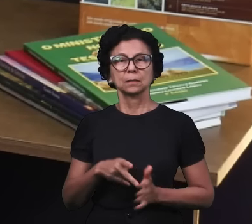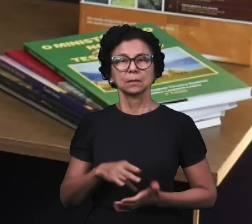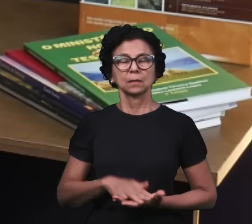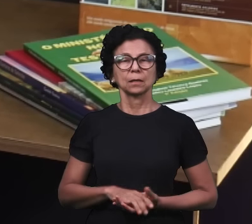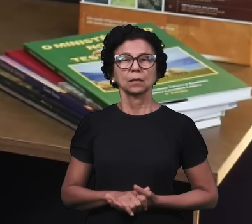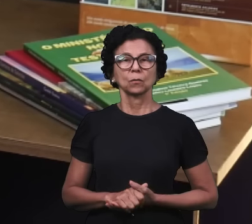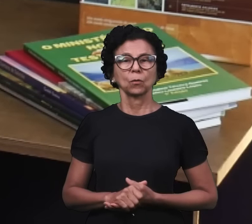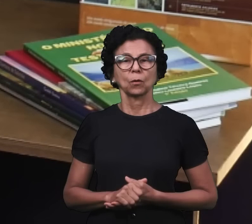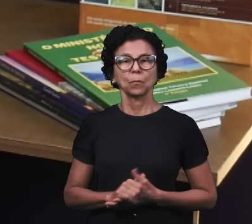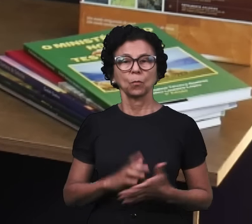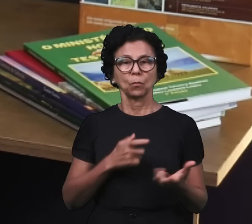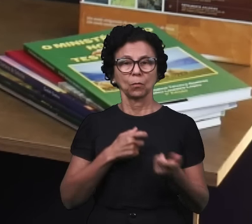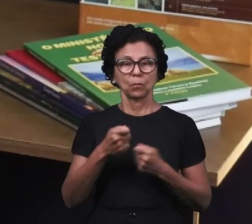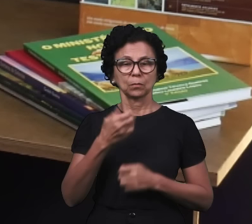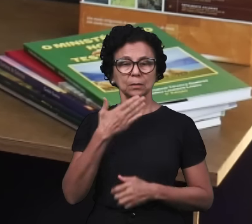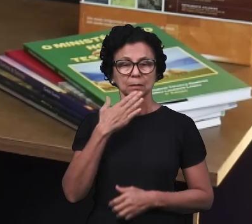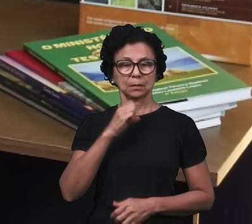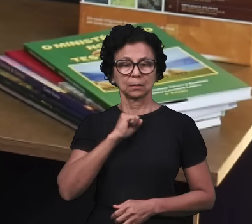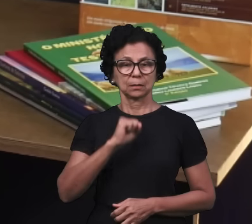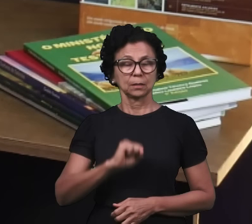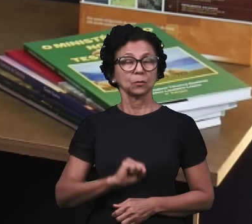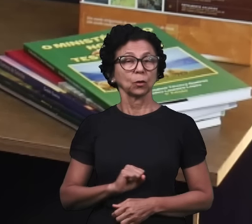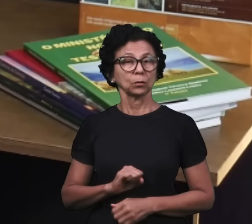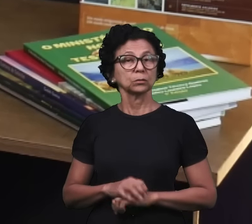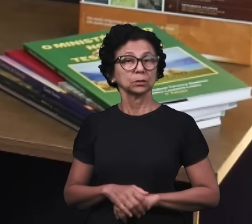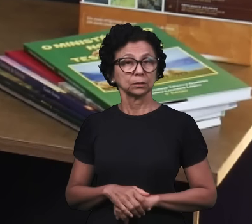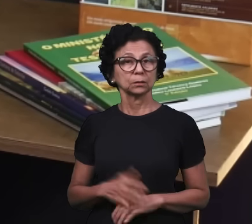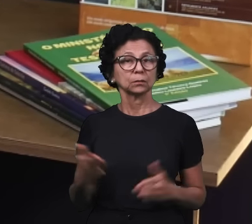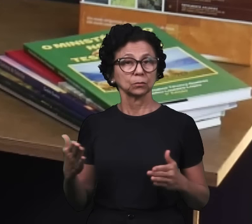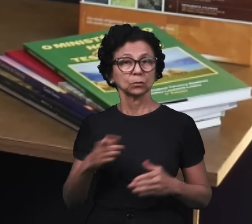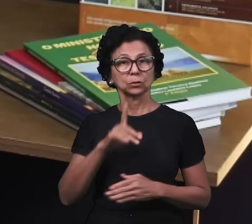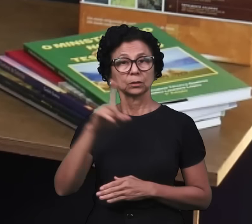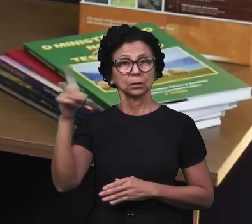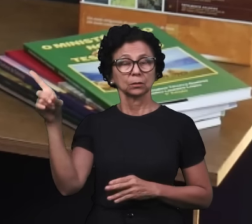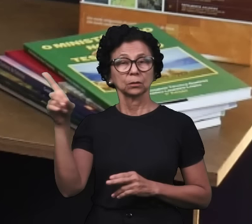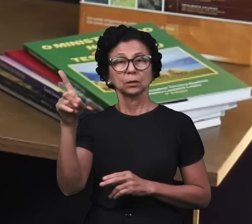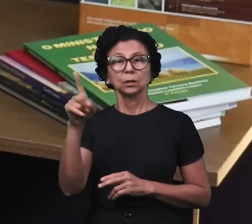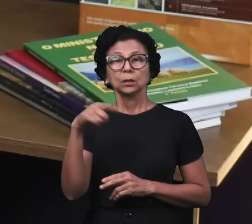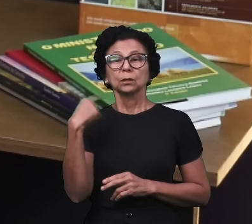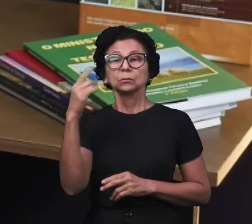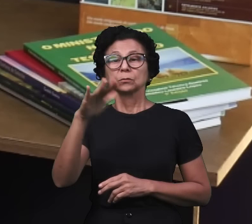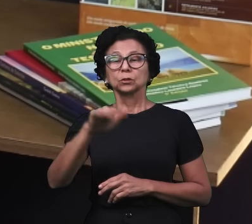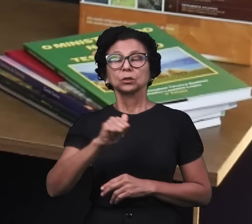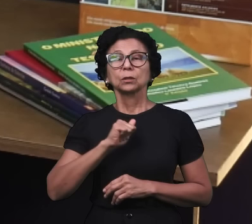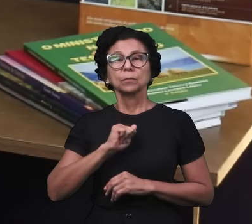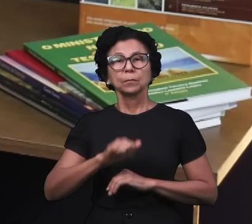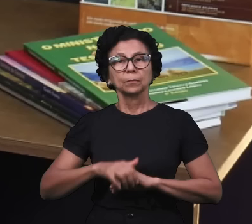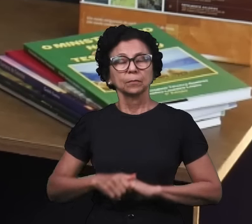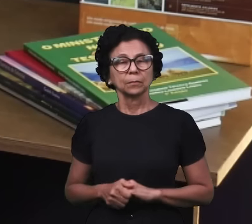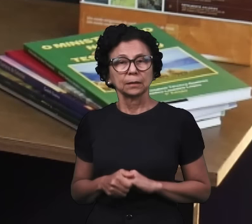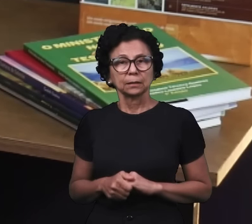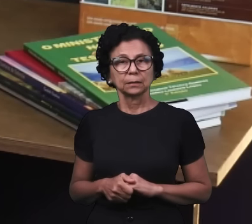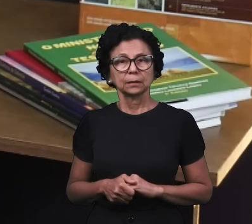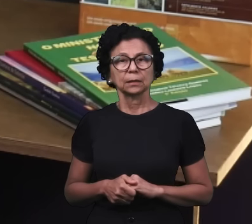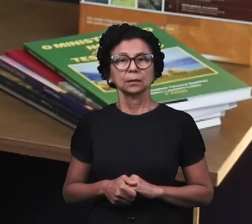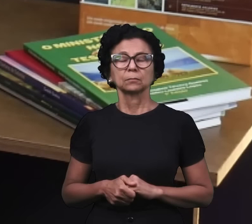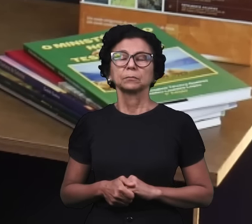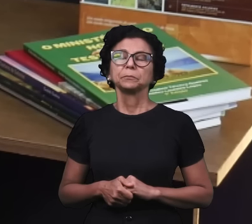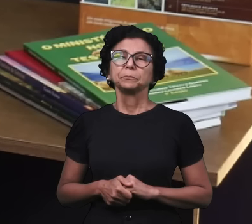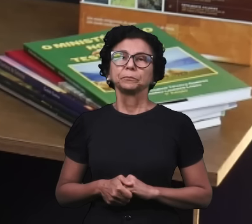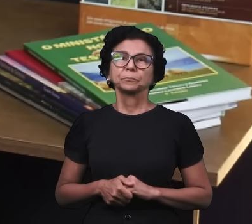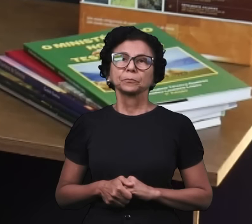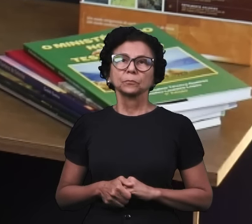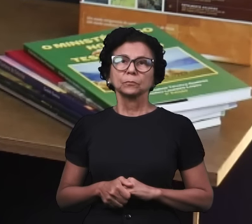né? Nós somos chamados para ser reis e sacerdotes, né? Porque o que é reino sacerdotal? Se nós formos pensar isso,